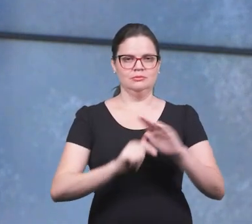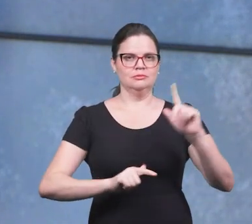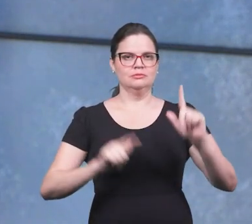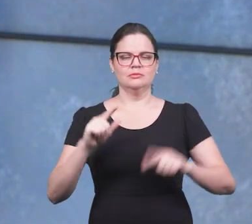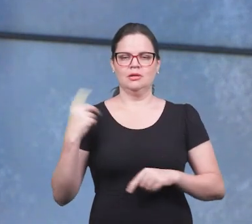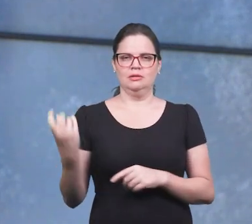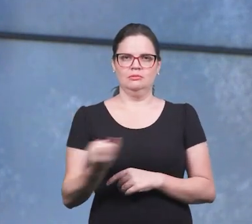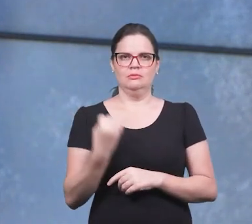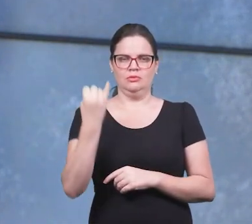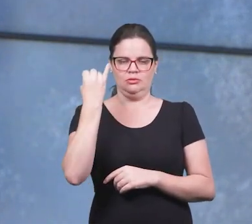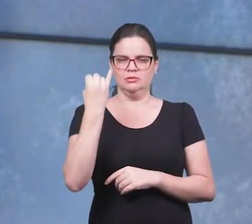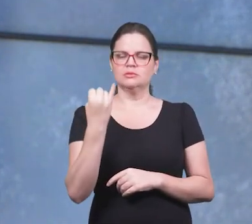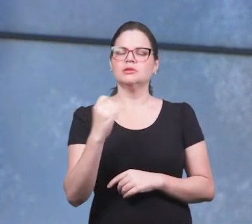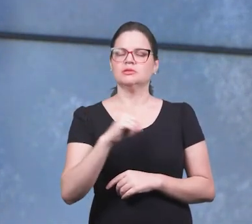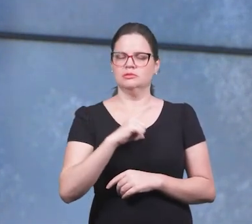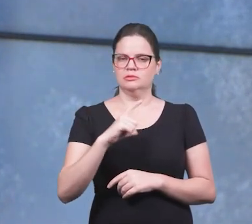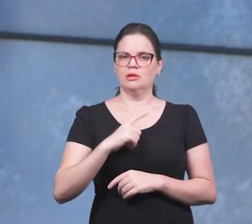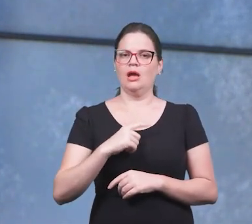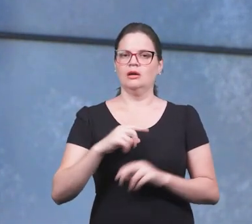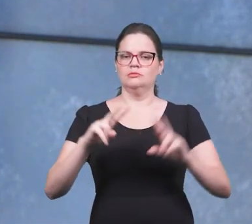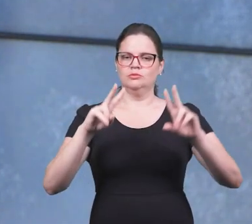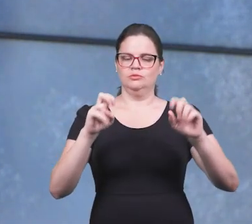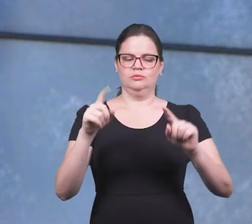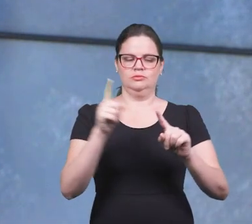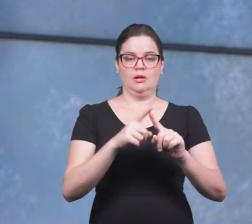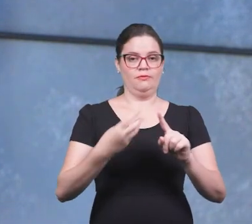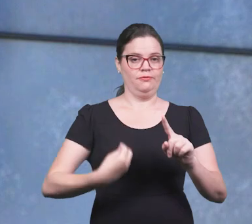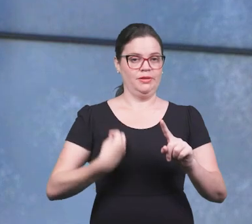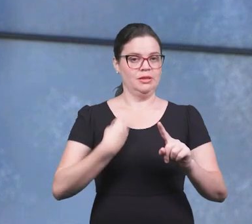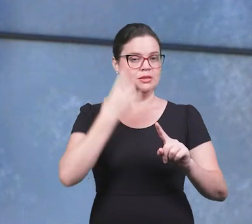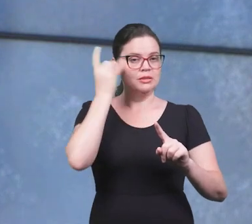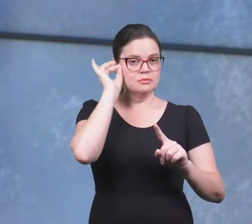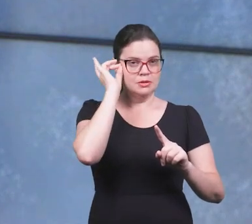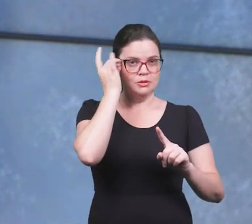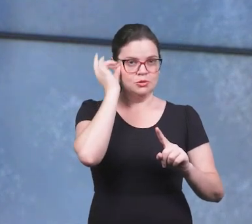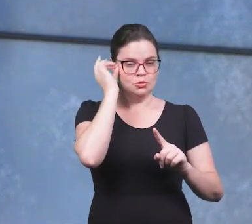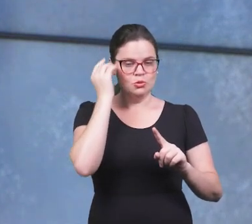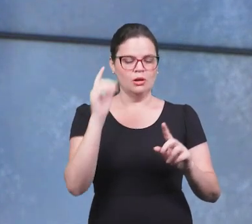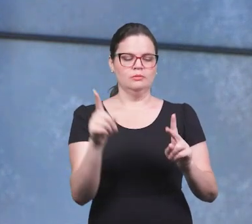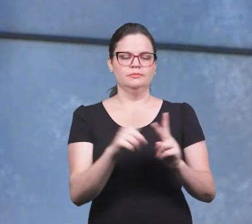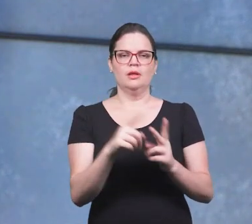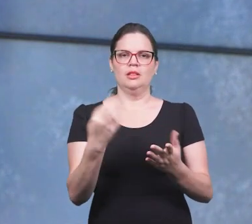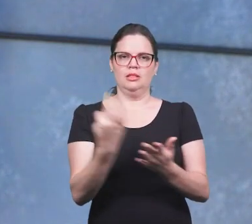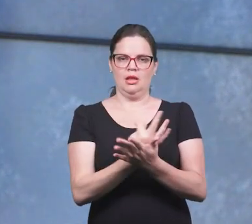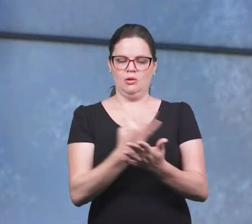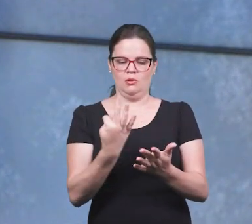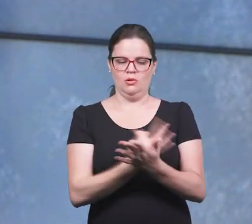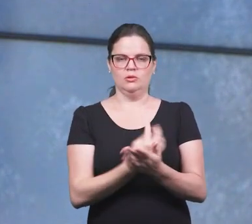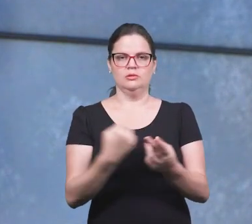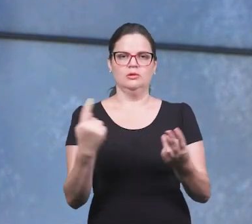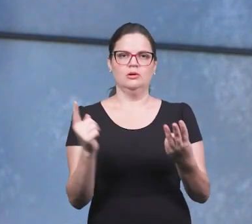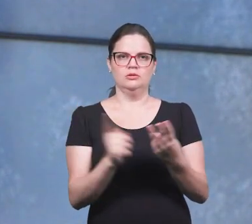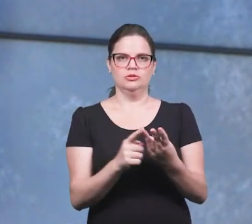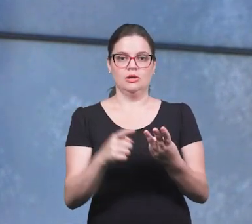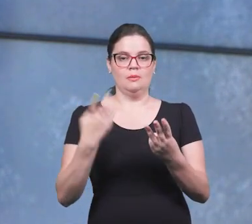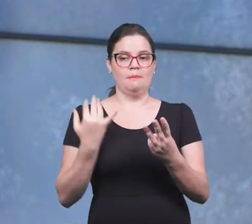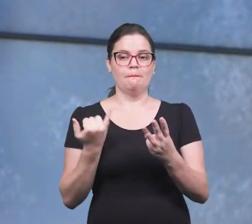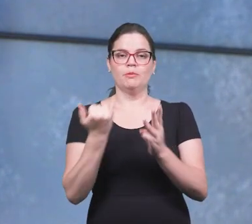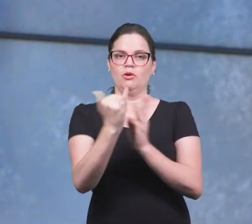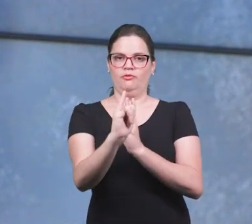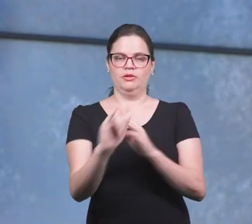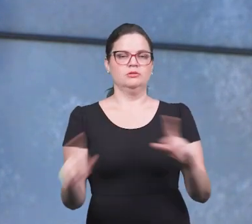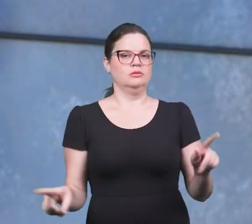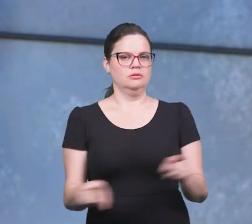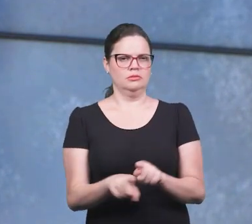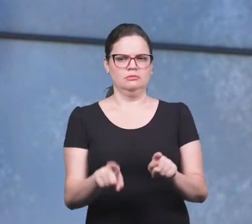relevância espiritual, uma relevância teológica, religiosa e, sobretudo, profética.